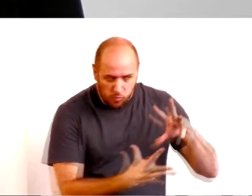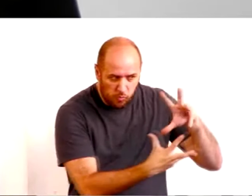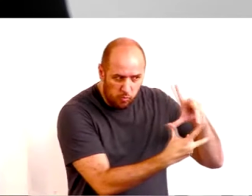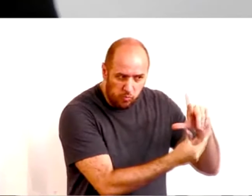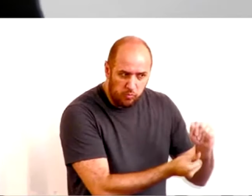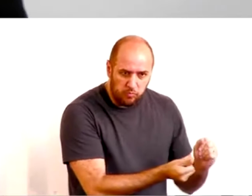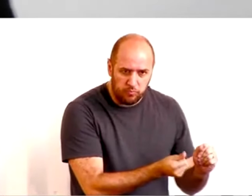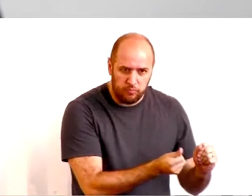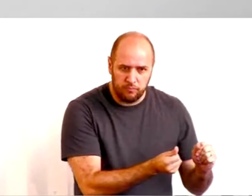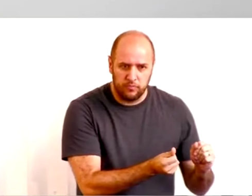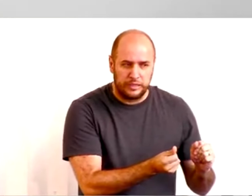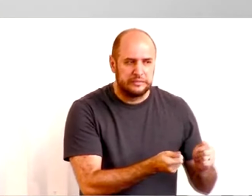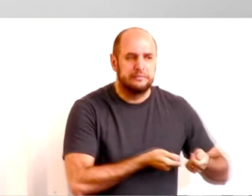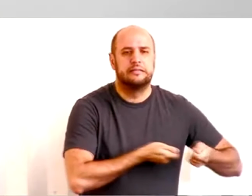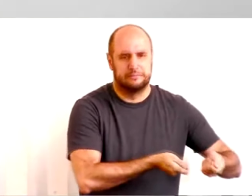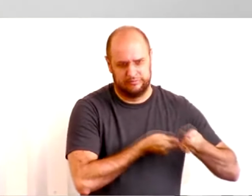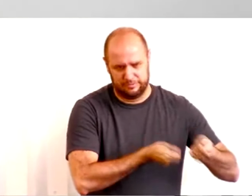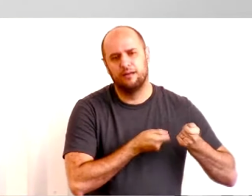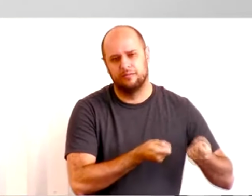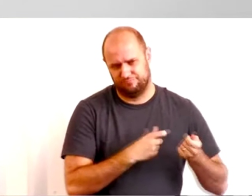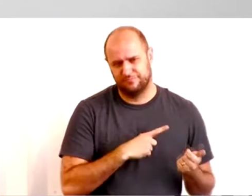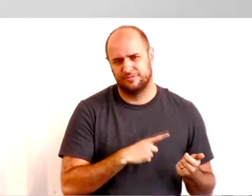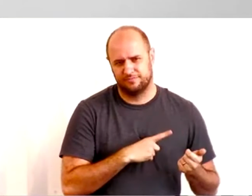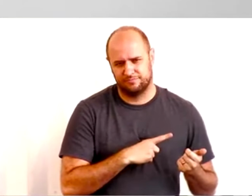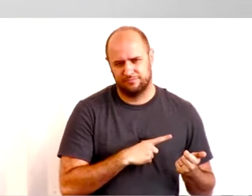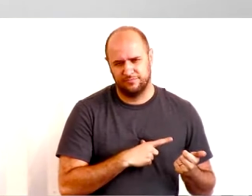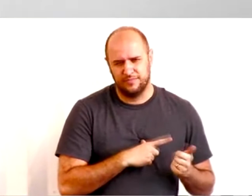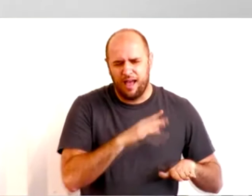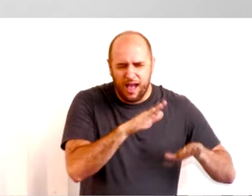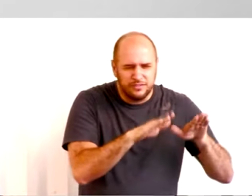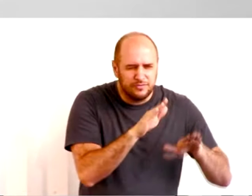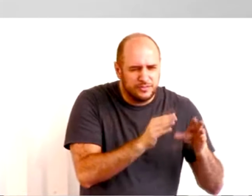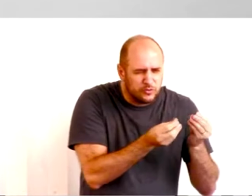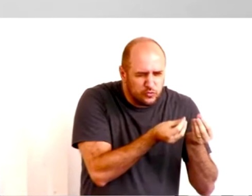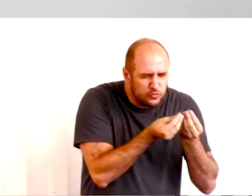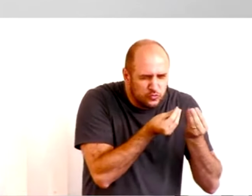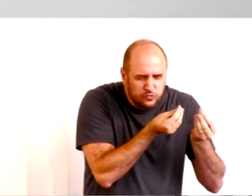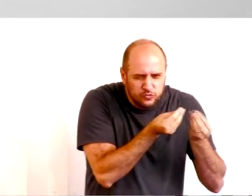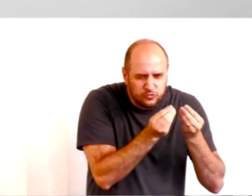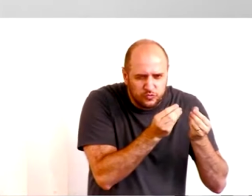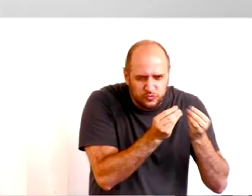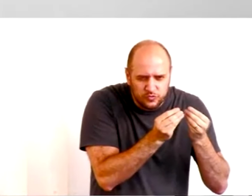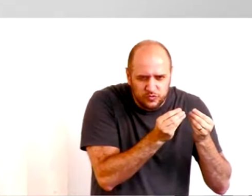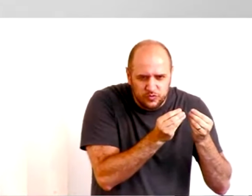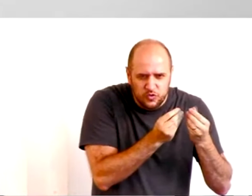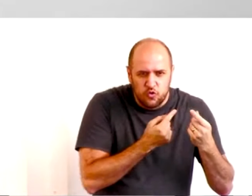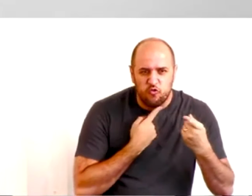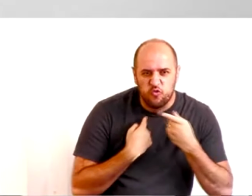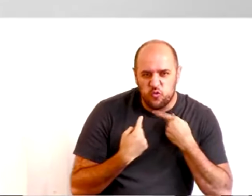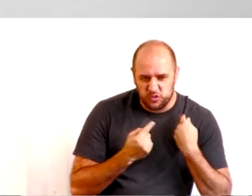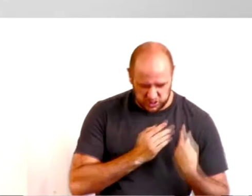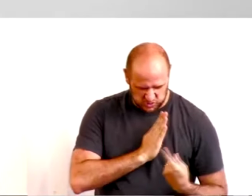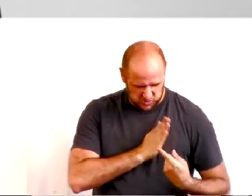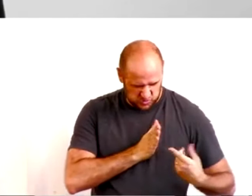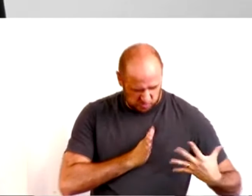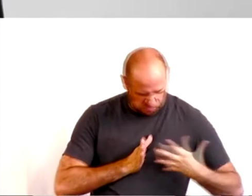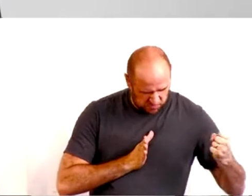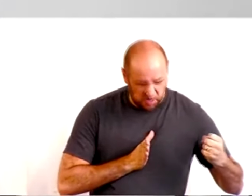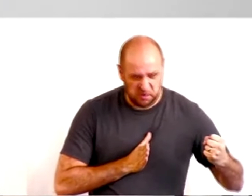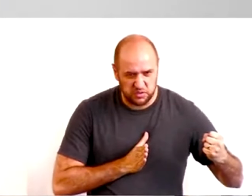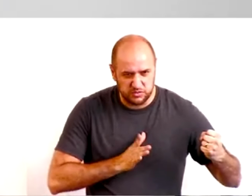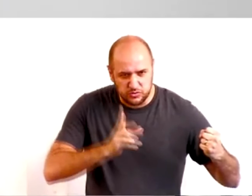são grandes, e elas são sutis, e capturam ou tentam capturar o nosso coração a